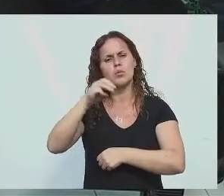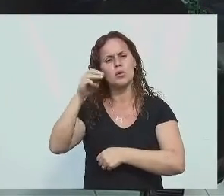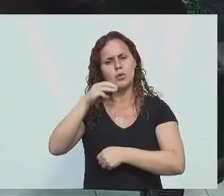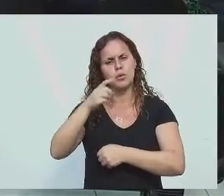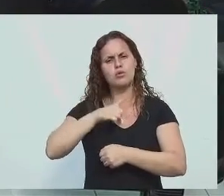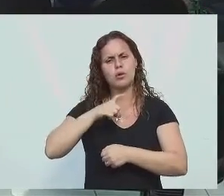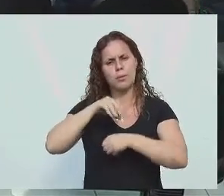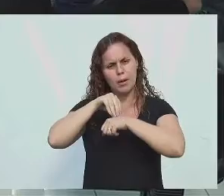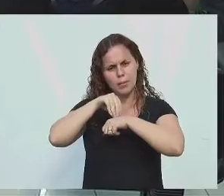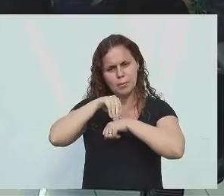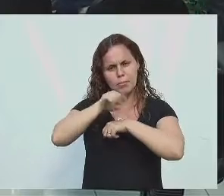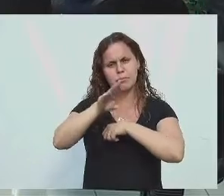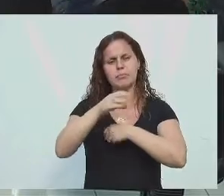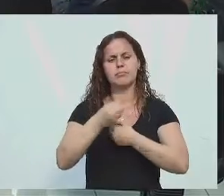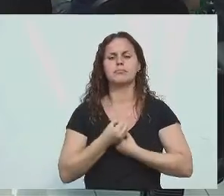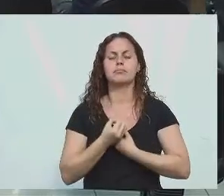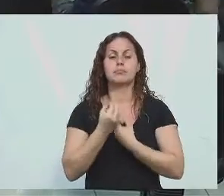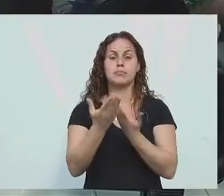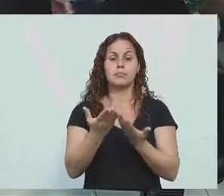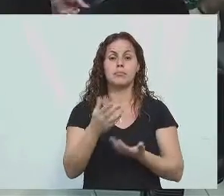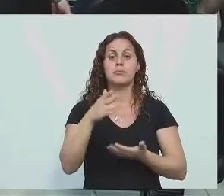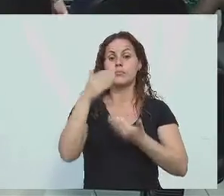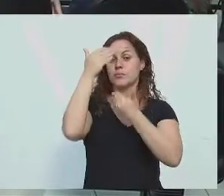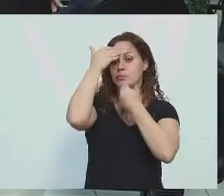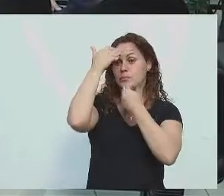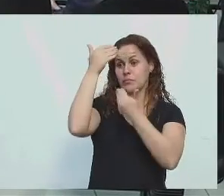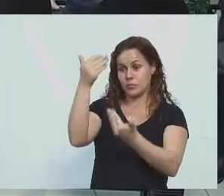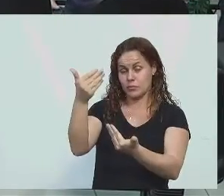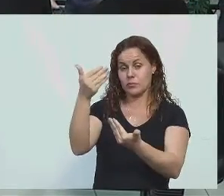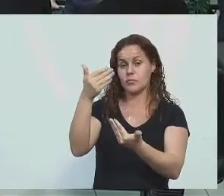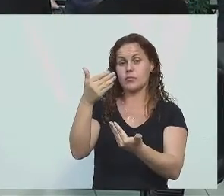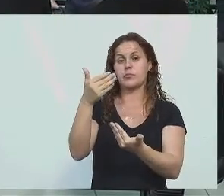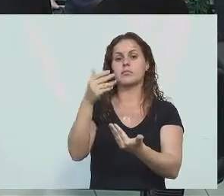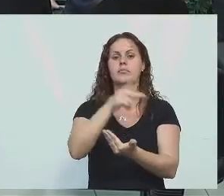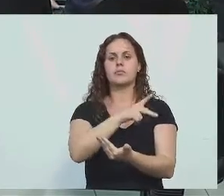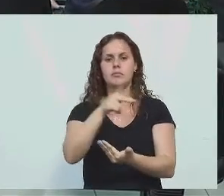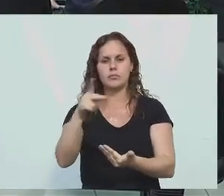Muito obrigado, senhor presidente de exercício, vereador Gustavo José,